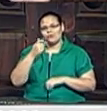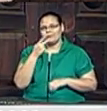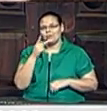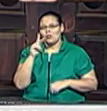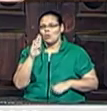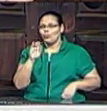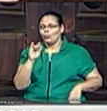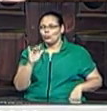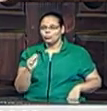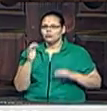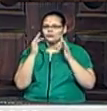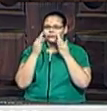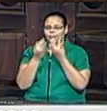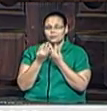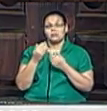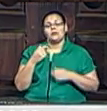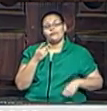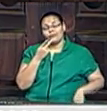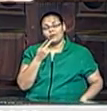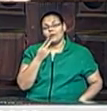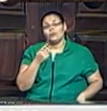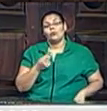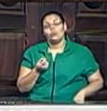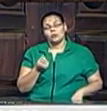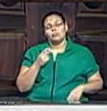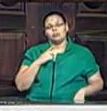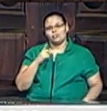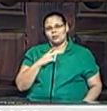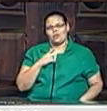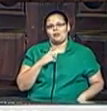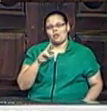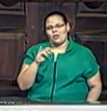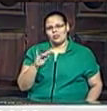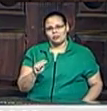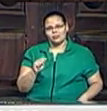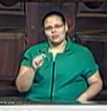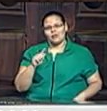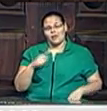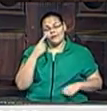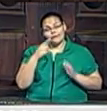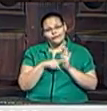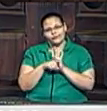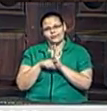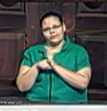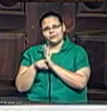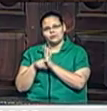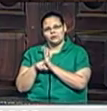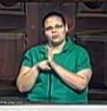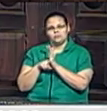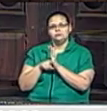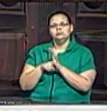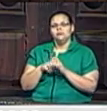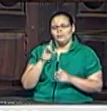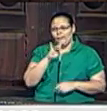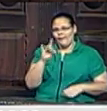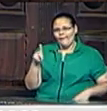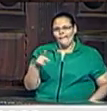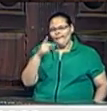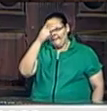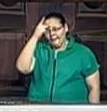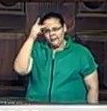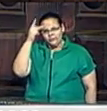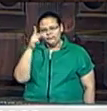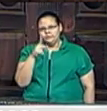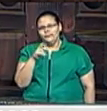lá quanto você tem de renda, e aí em cima desta renda é verificado a sua renda per capita e se você tem